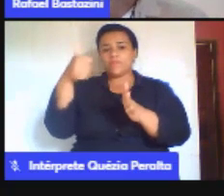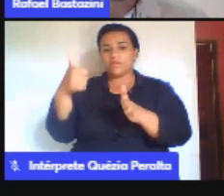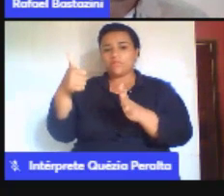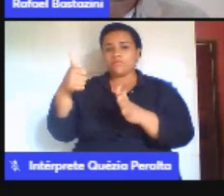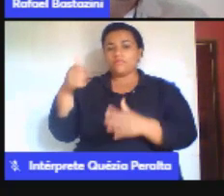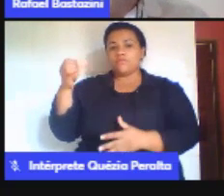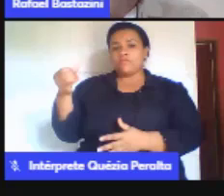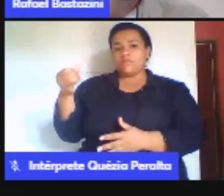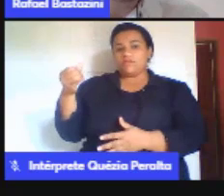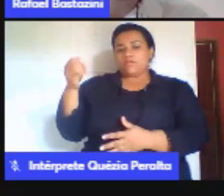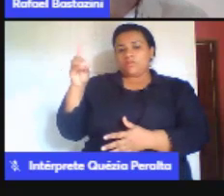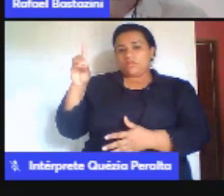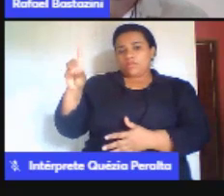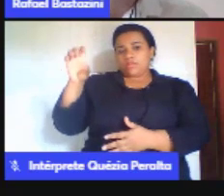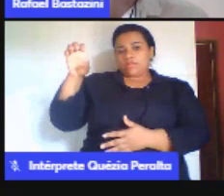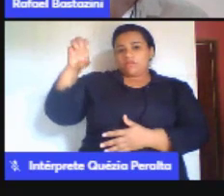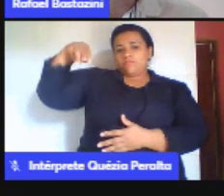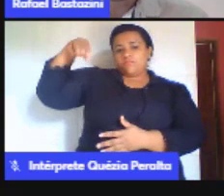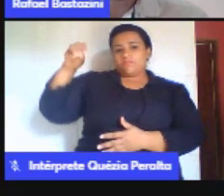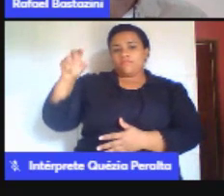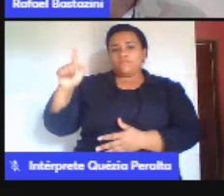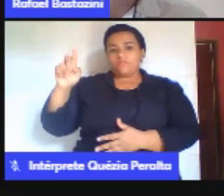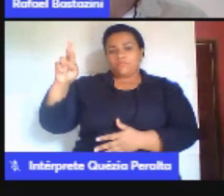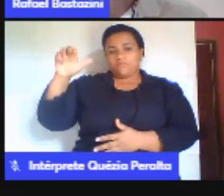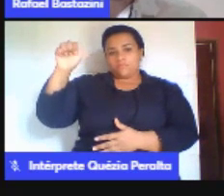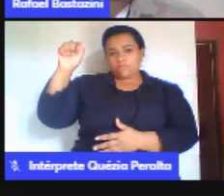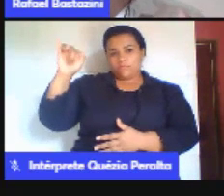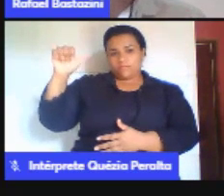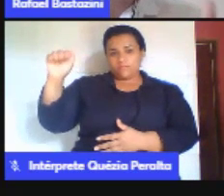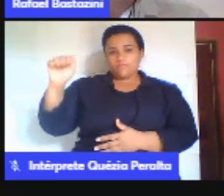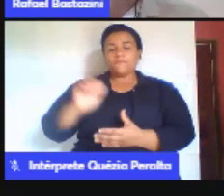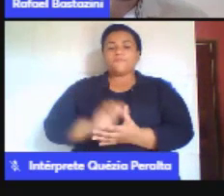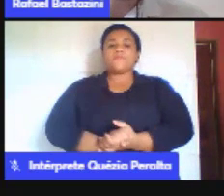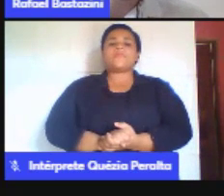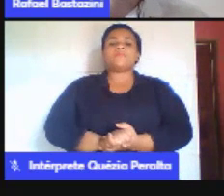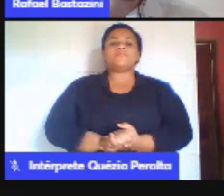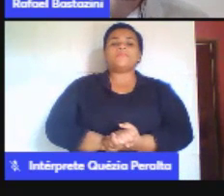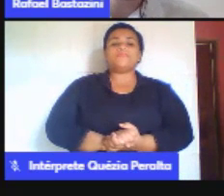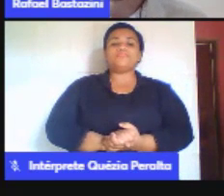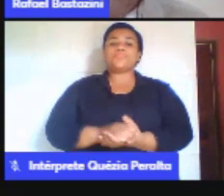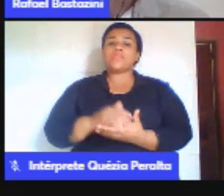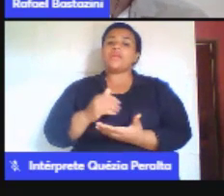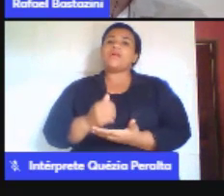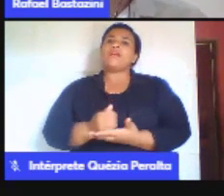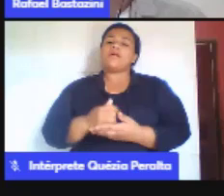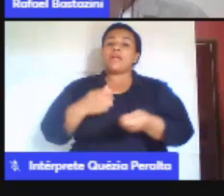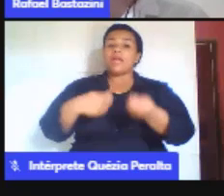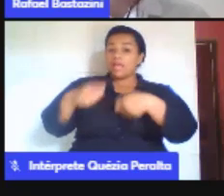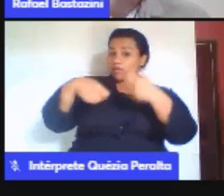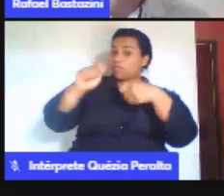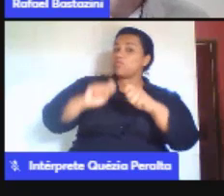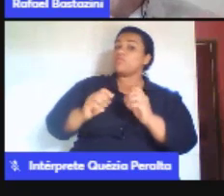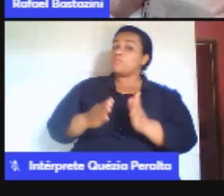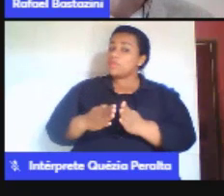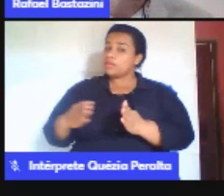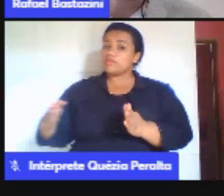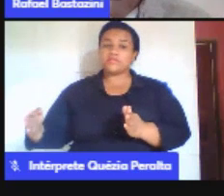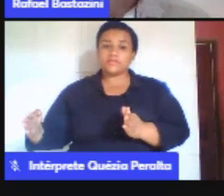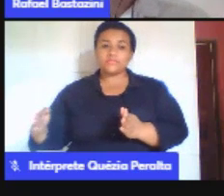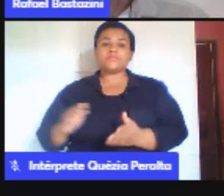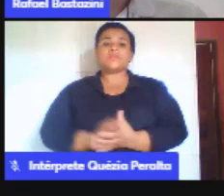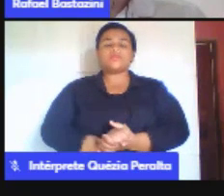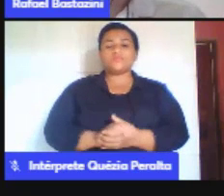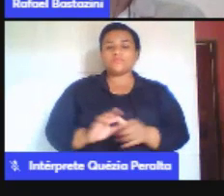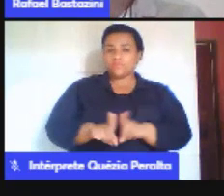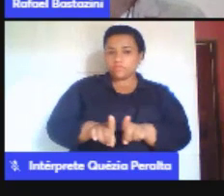os aspectos relacionados à população, a economia do período, então a gente vai trazer dados sobre indústria,